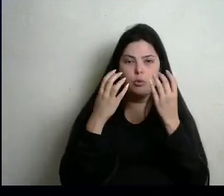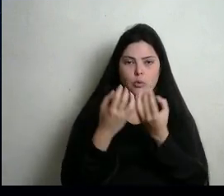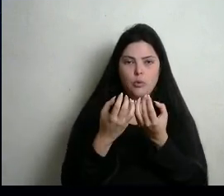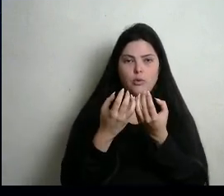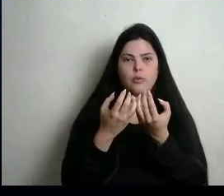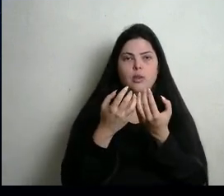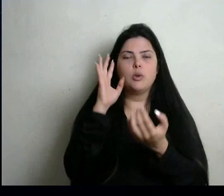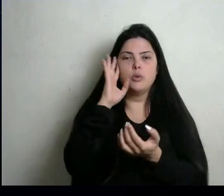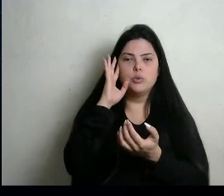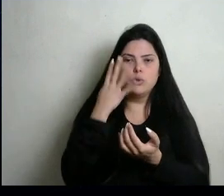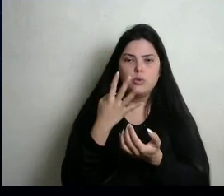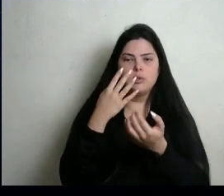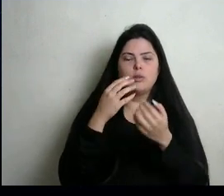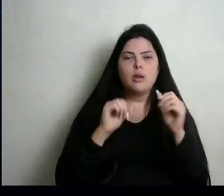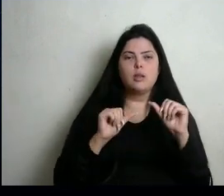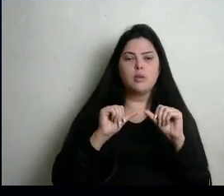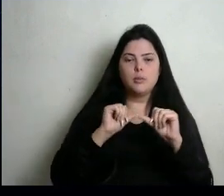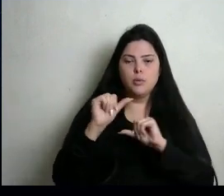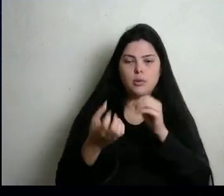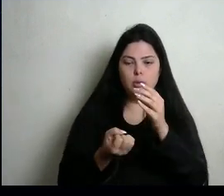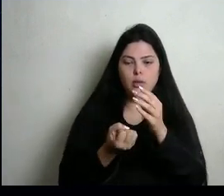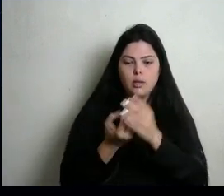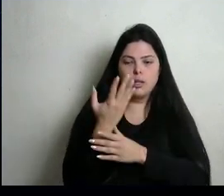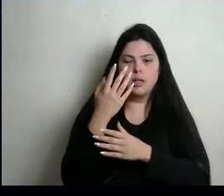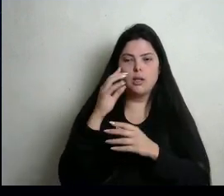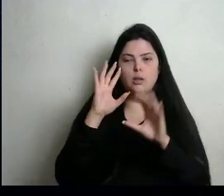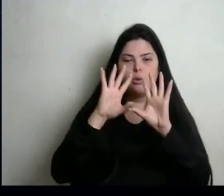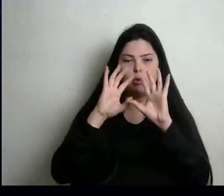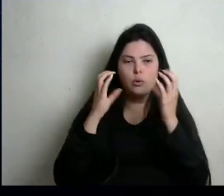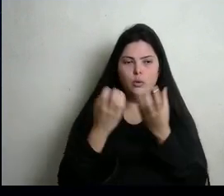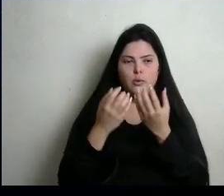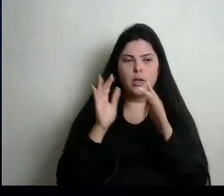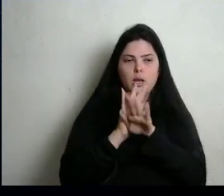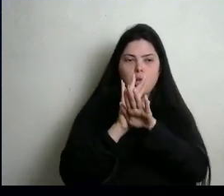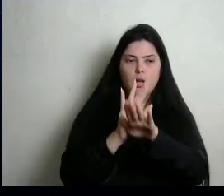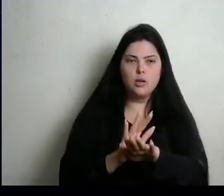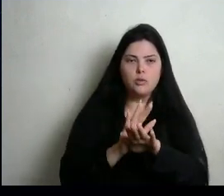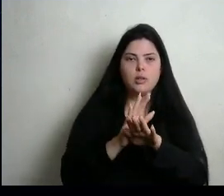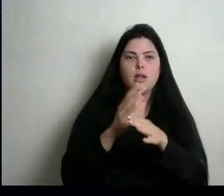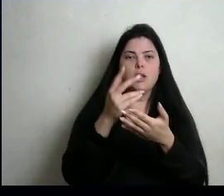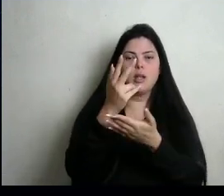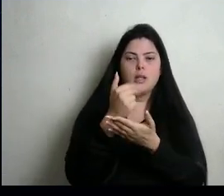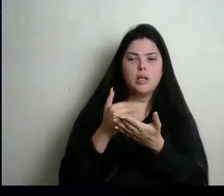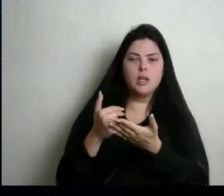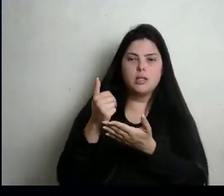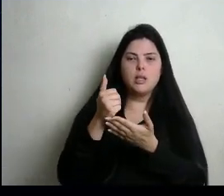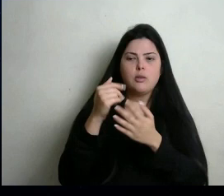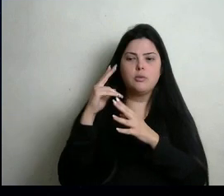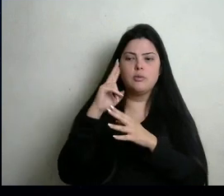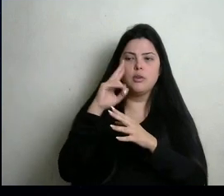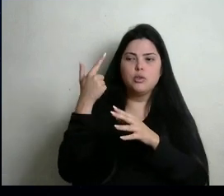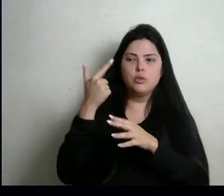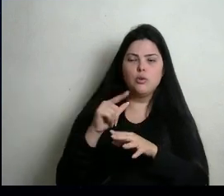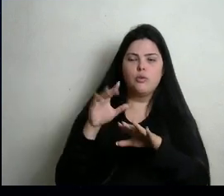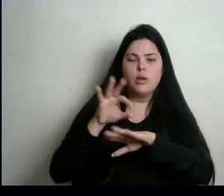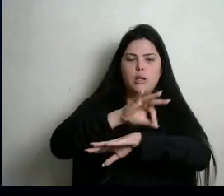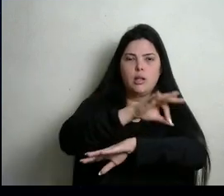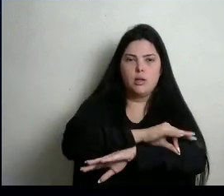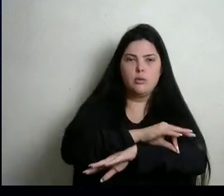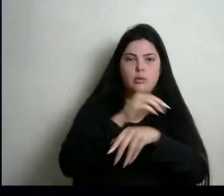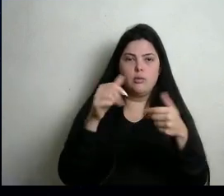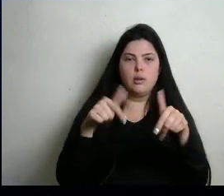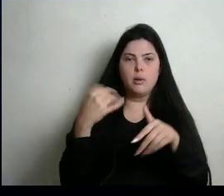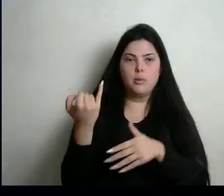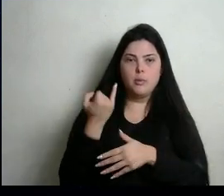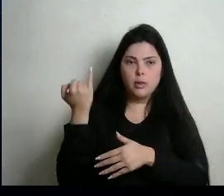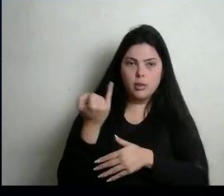soluções, migrando, criando soluções em nuvem, é ajudar na questão de desenho e revisão de arquiteturas. Então, esse é um trabalho fundamental